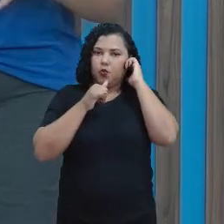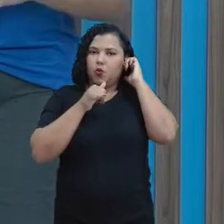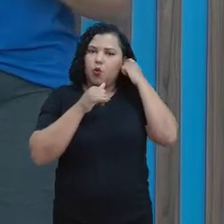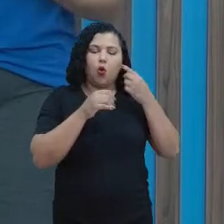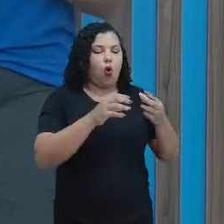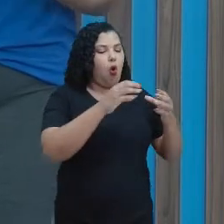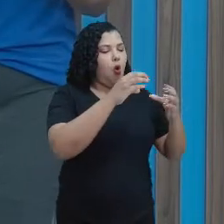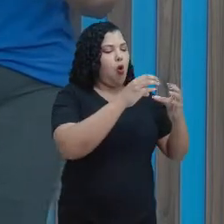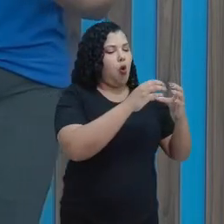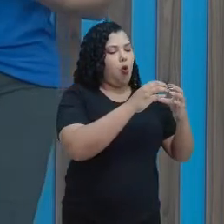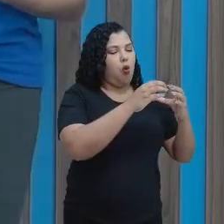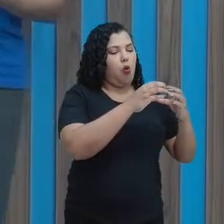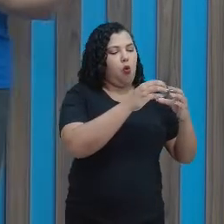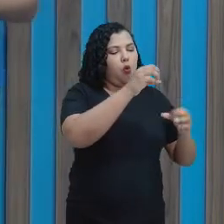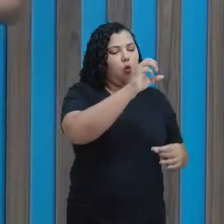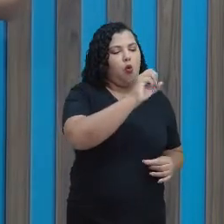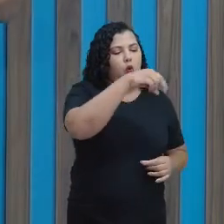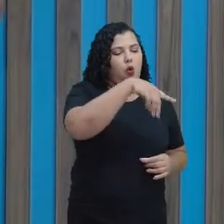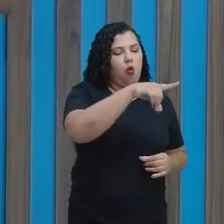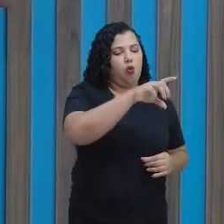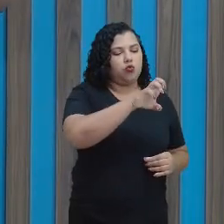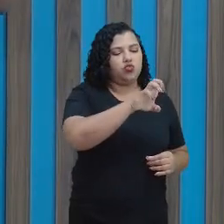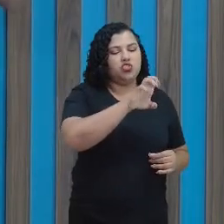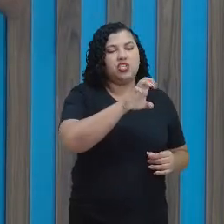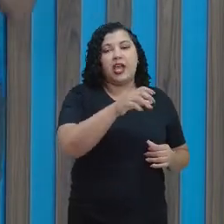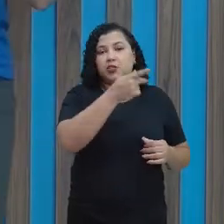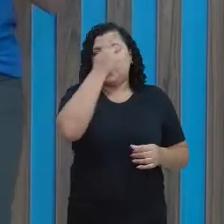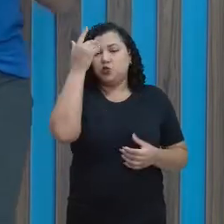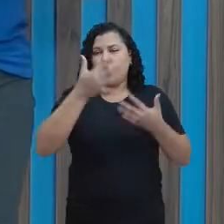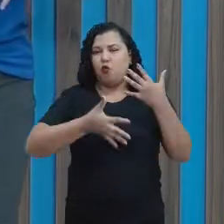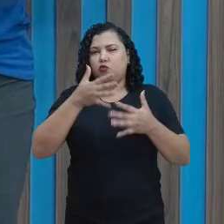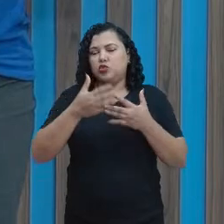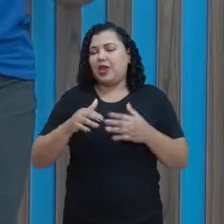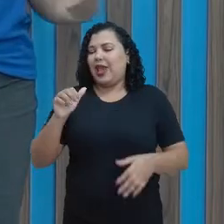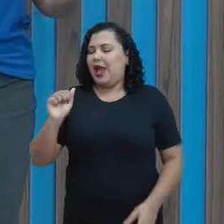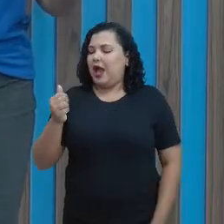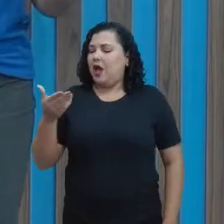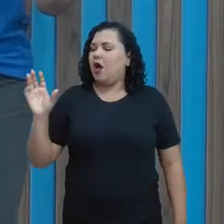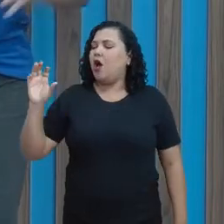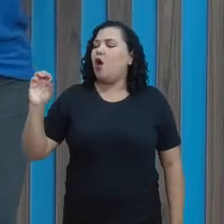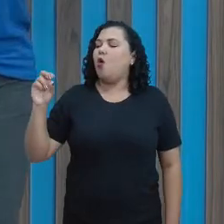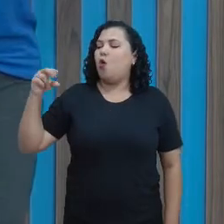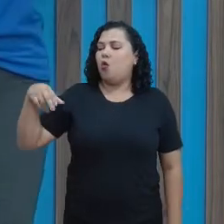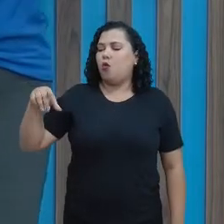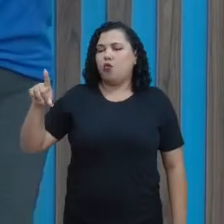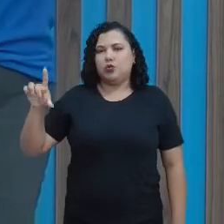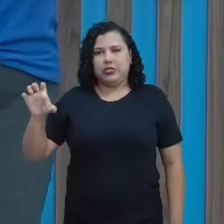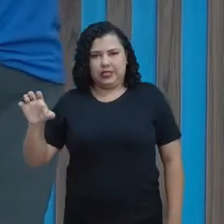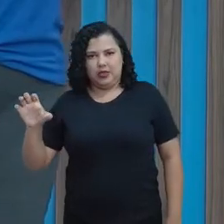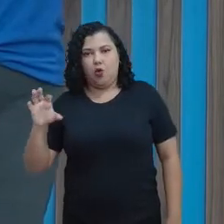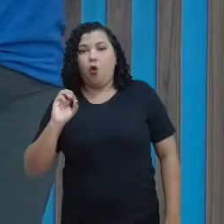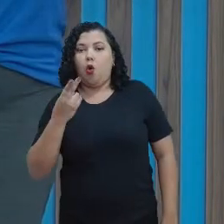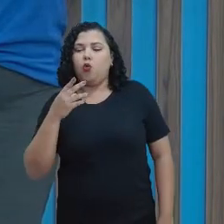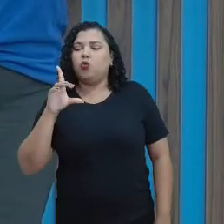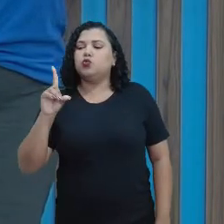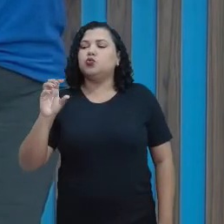aonde, que tem sentido oposto. Então, aonde e donde a gente tem uma ideia de movimento. Então, aonde você